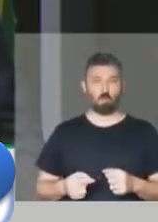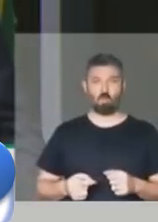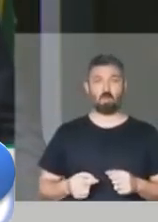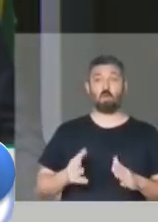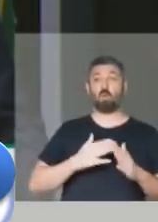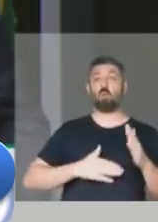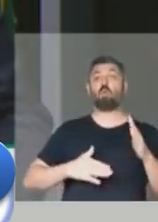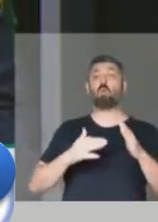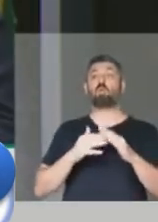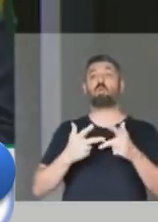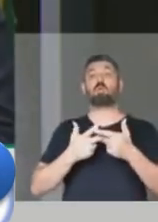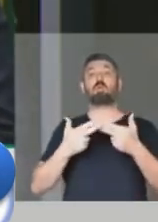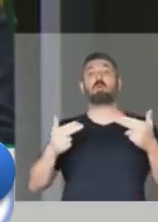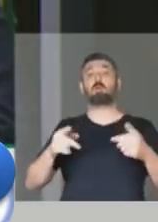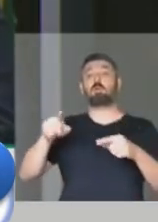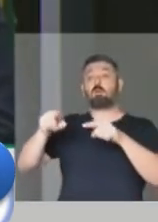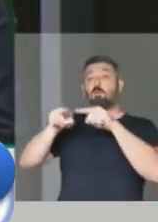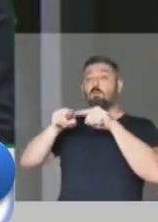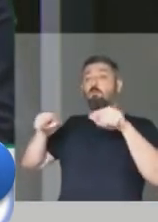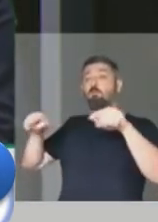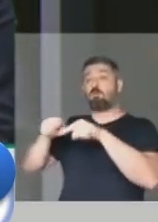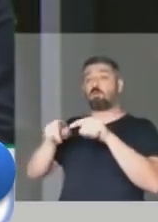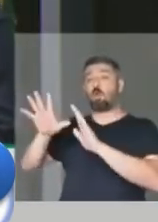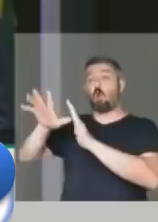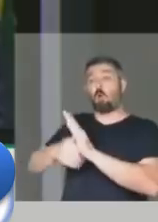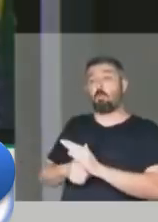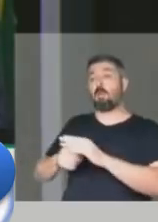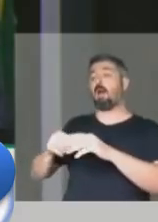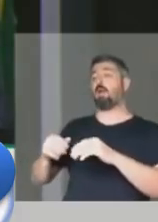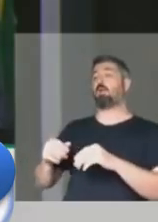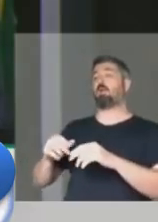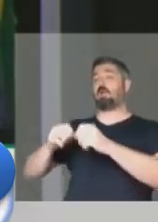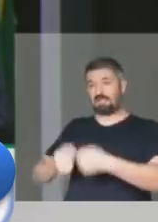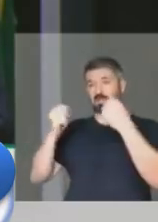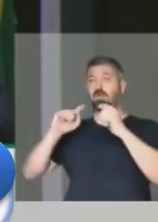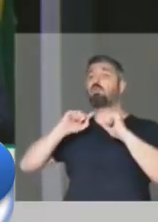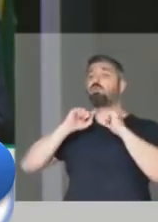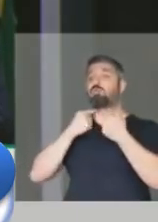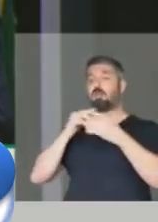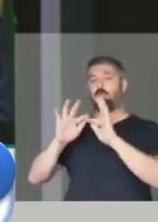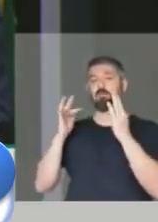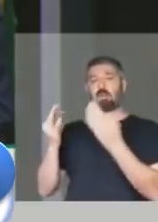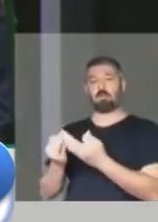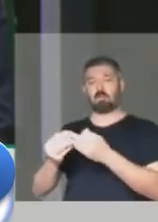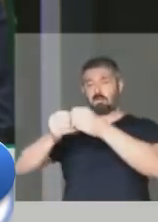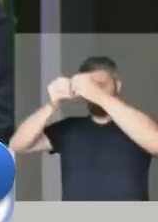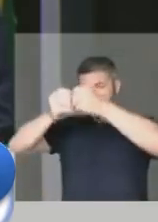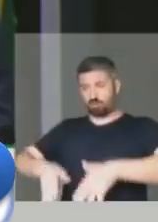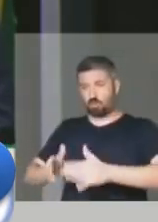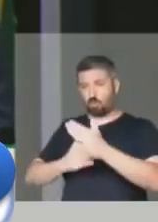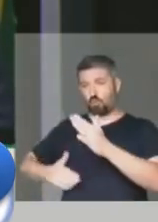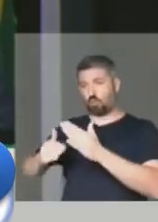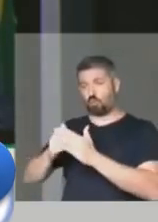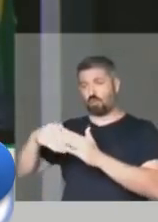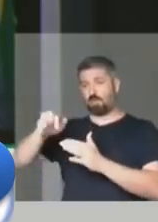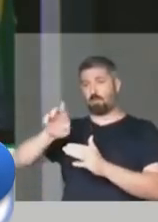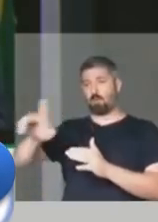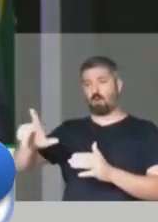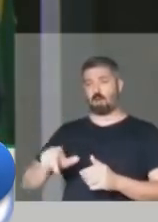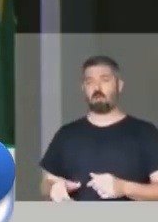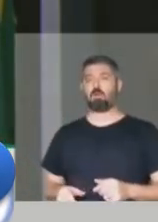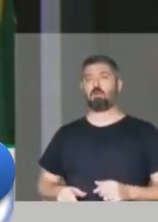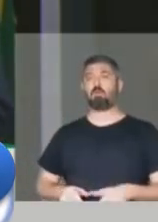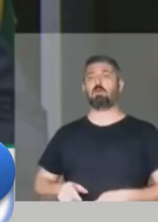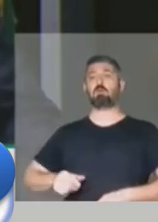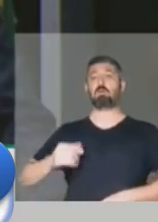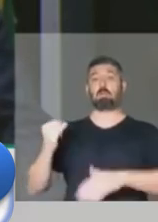Mas todas as questões em que vocês vilipendiaram nossas famílias, vocês destruíram a moral do brasileiro e